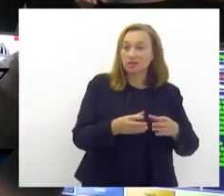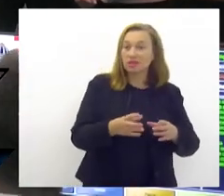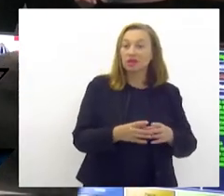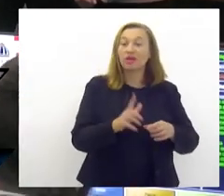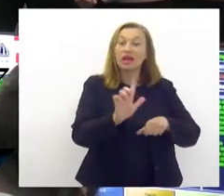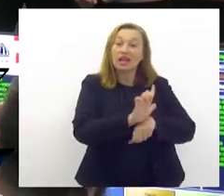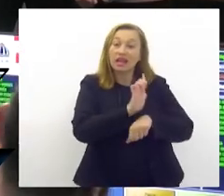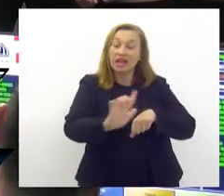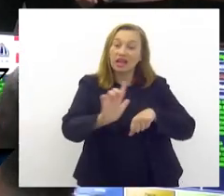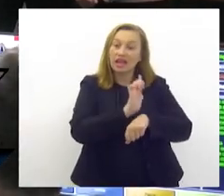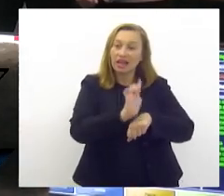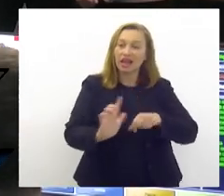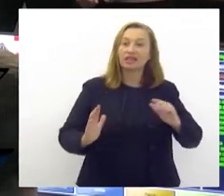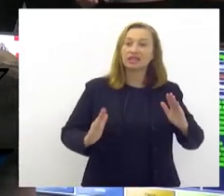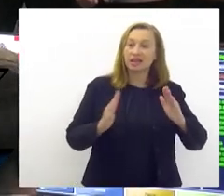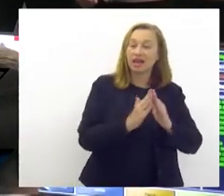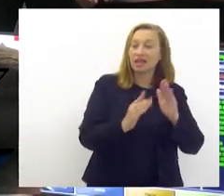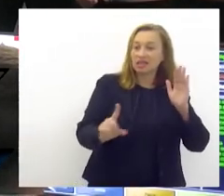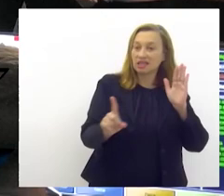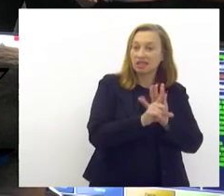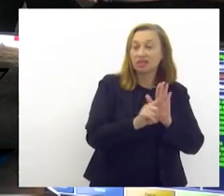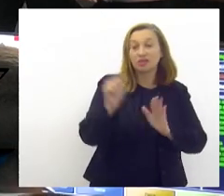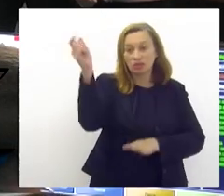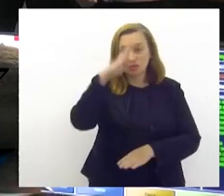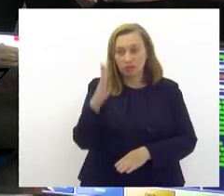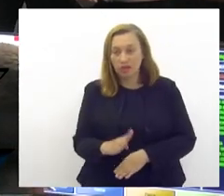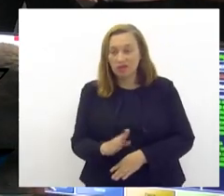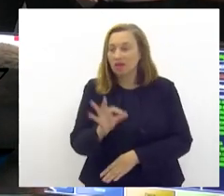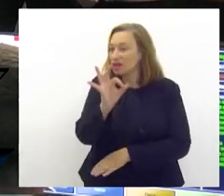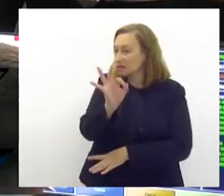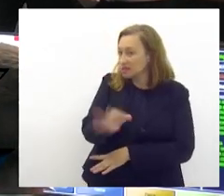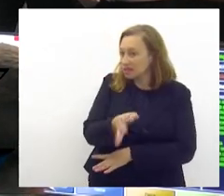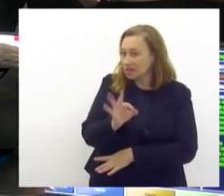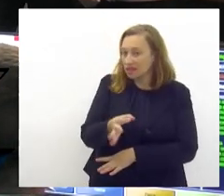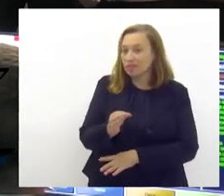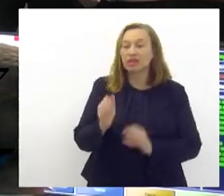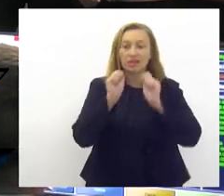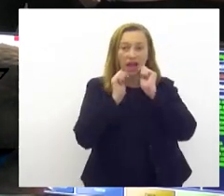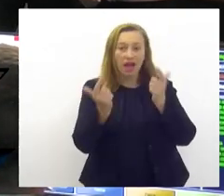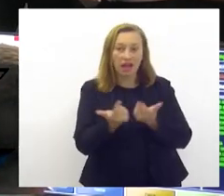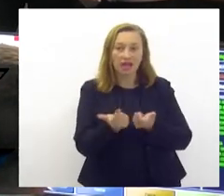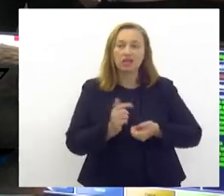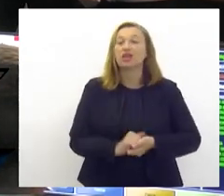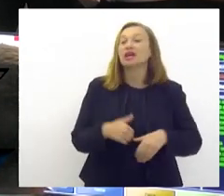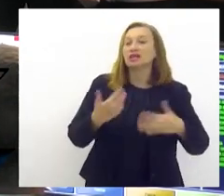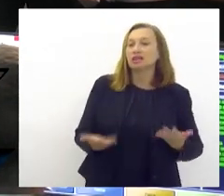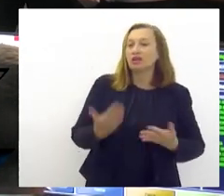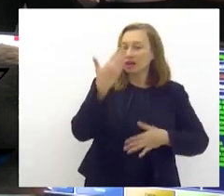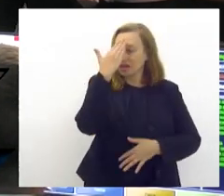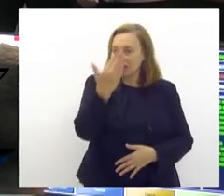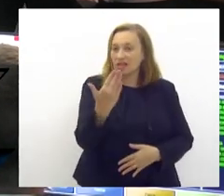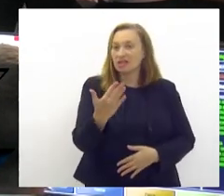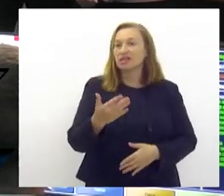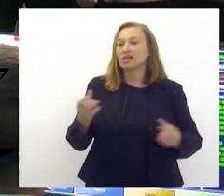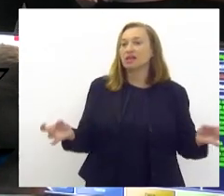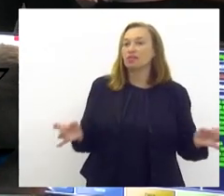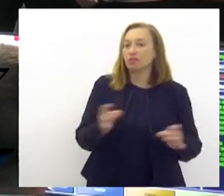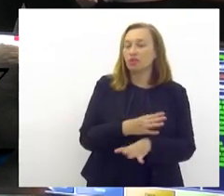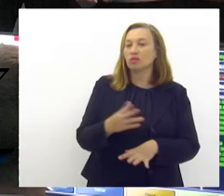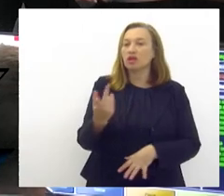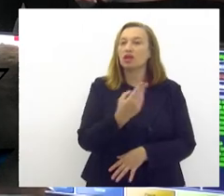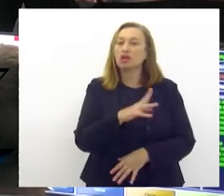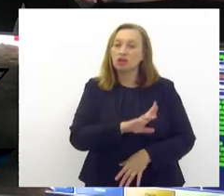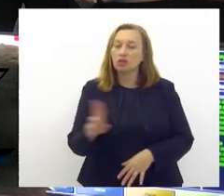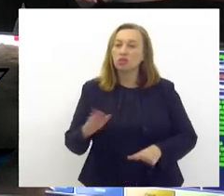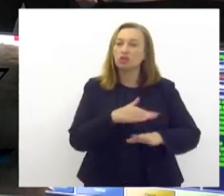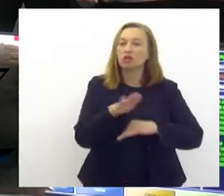em casas legislativas do Brasil, é exatamente na Assembleia Legislativa. Então, eu quero agradecer de pronto, em nome de todas